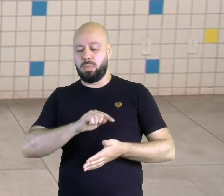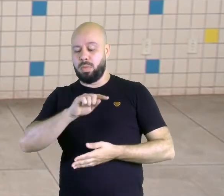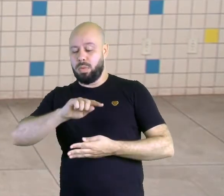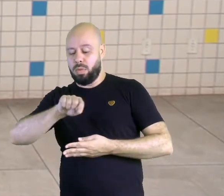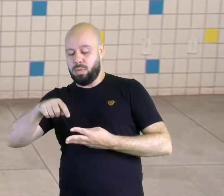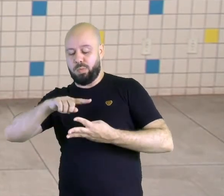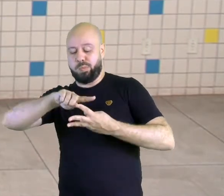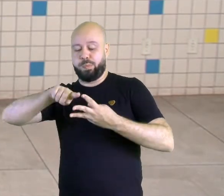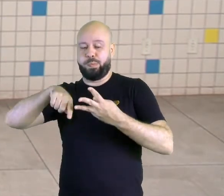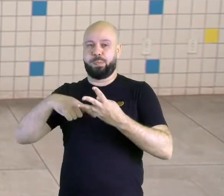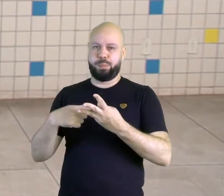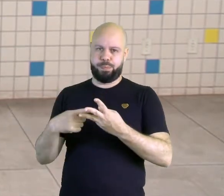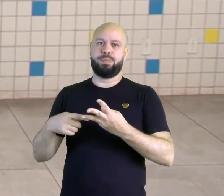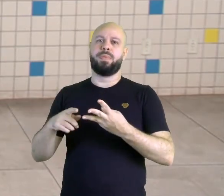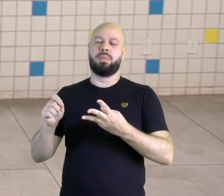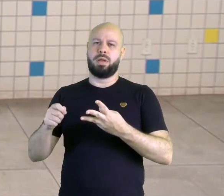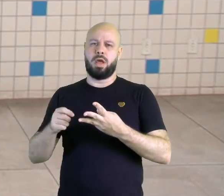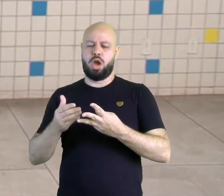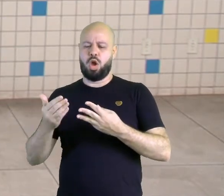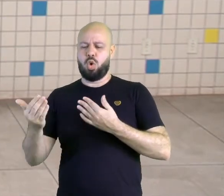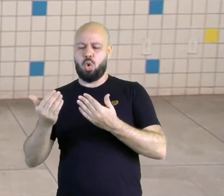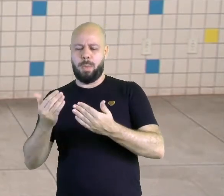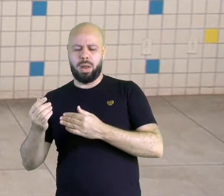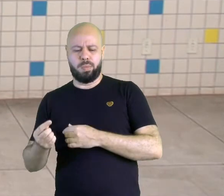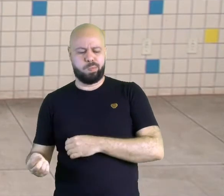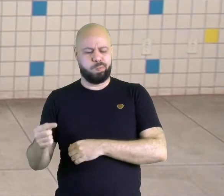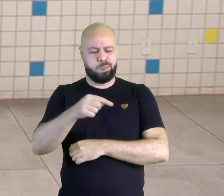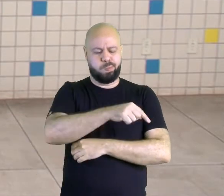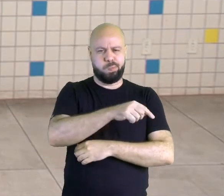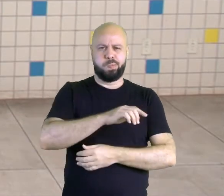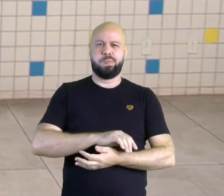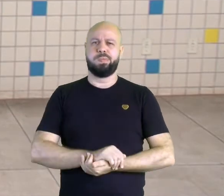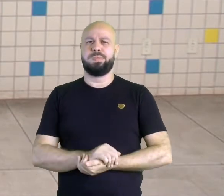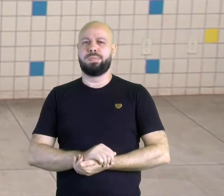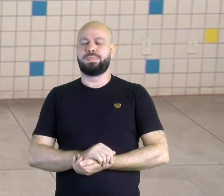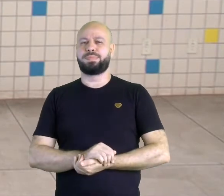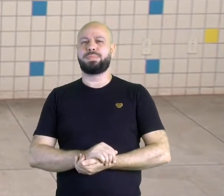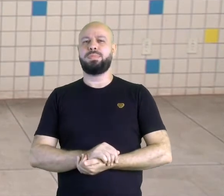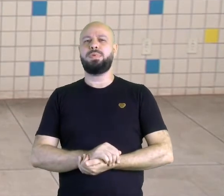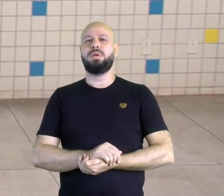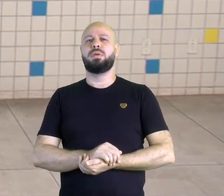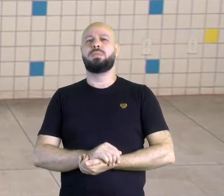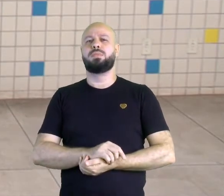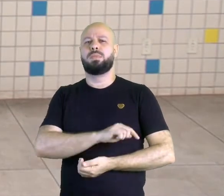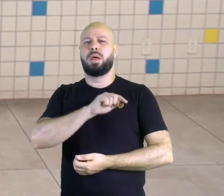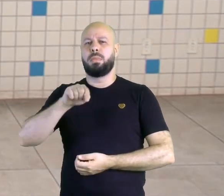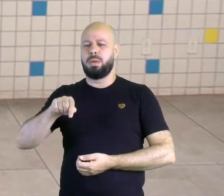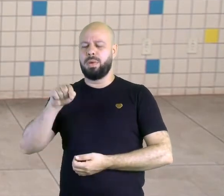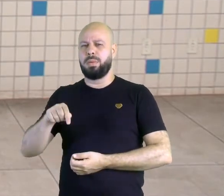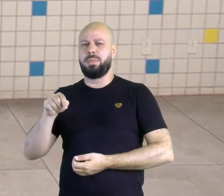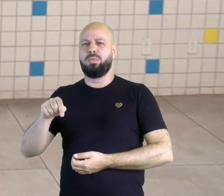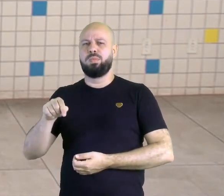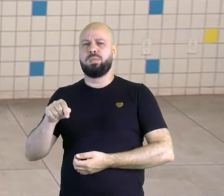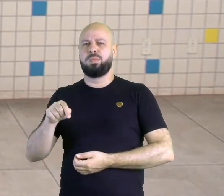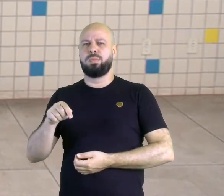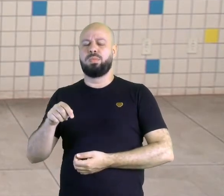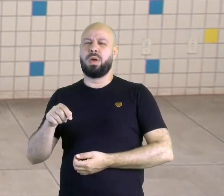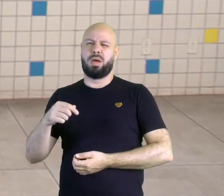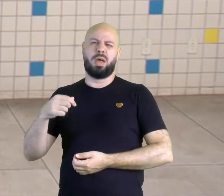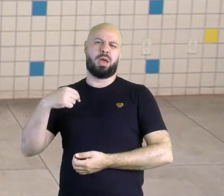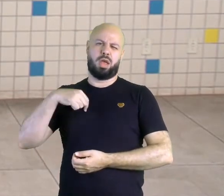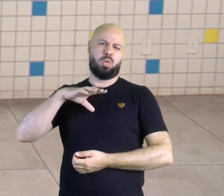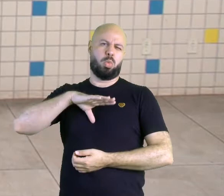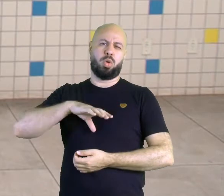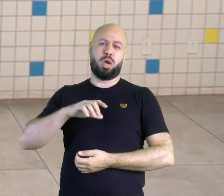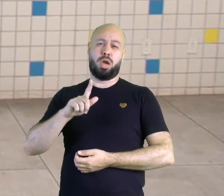fazendo essa comparação com o Simple Present. Lembrando, pessoal, que o Present Continuous, né, o presente contínuo, para nós o gerúndio,